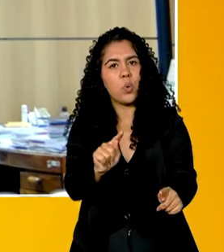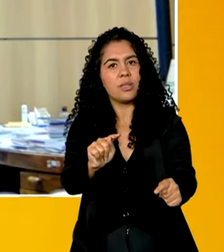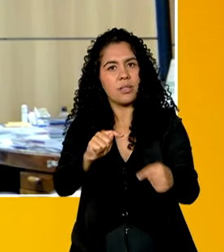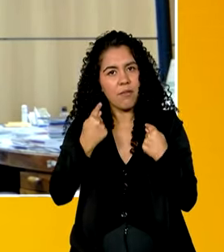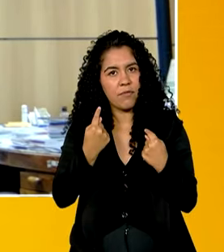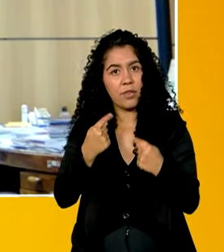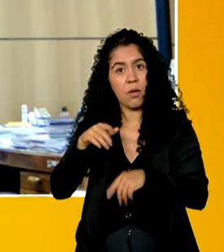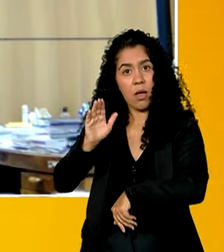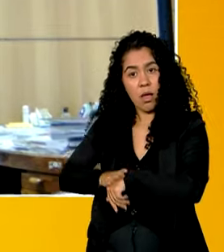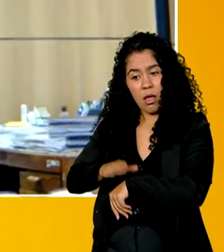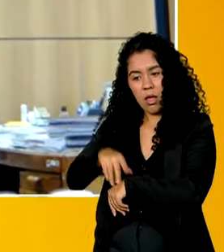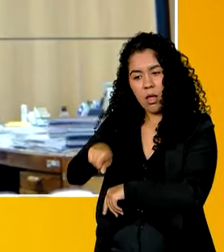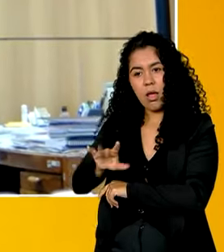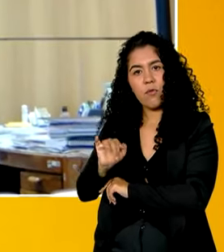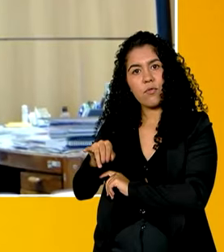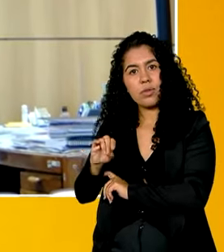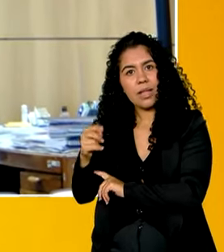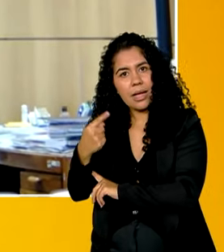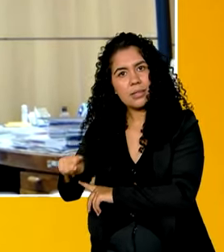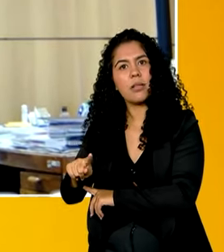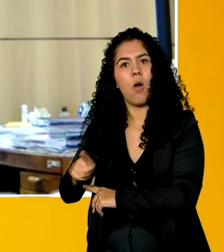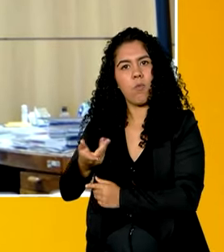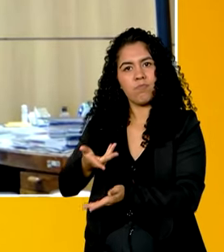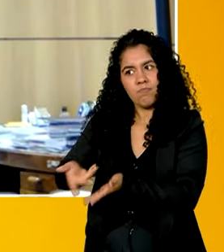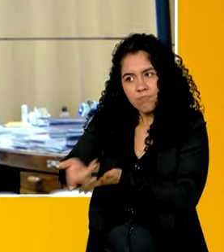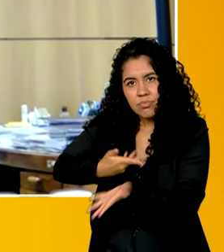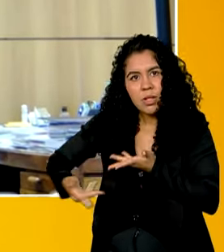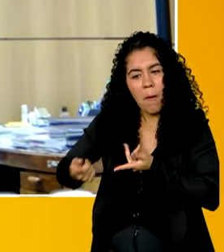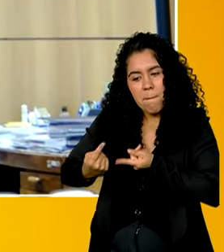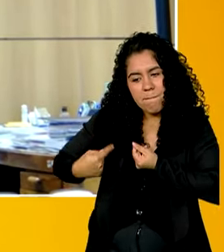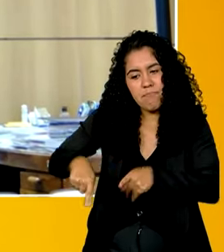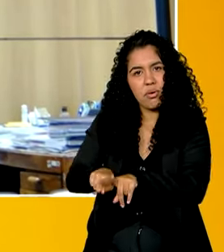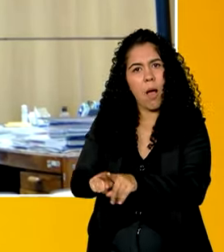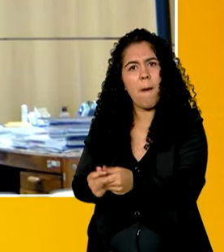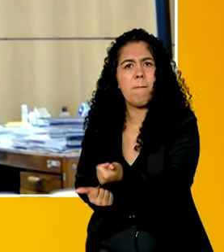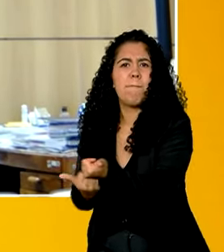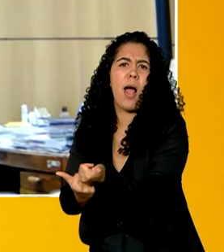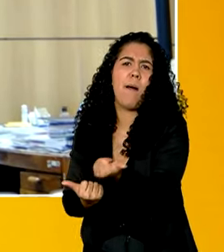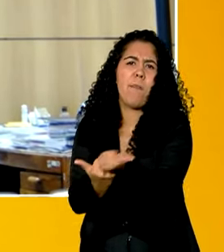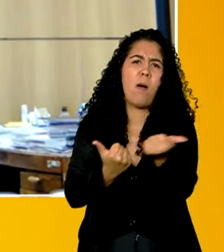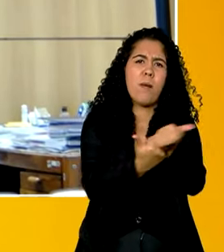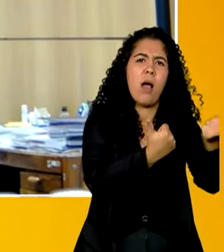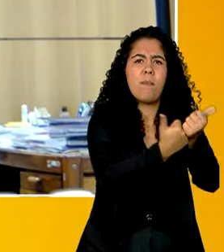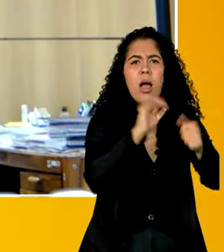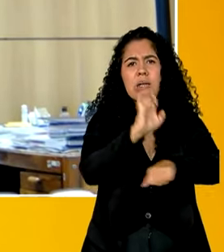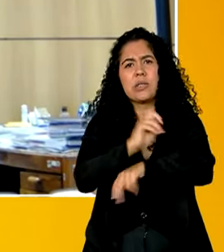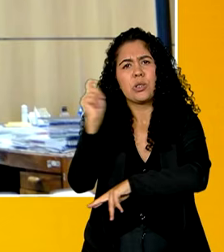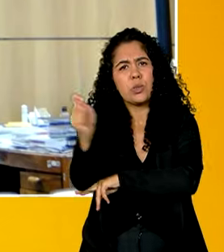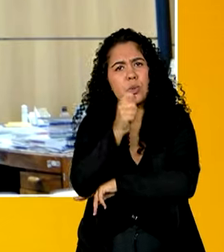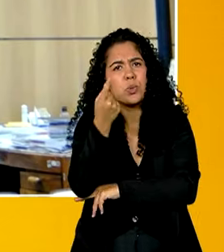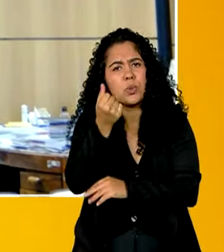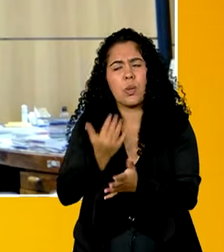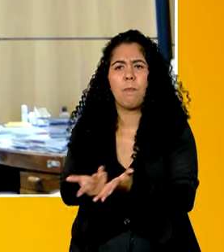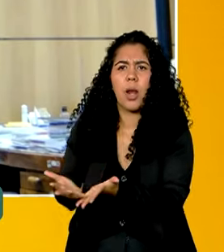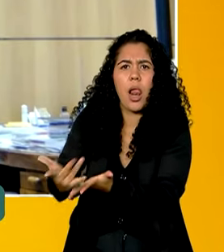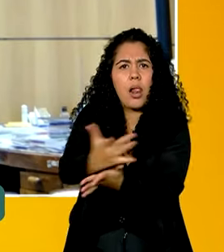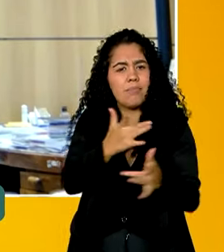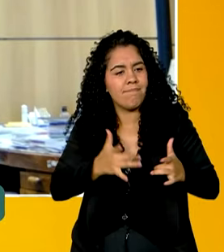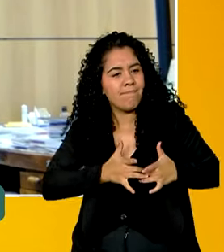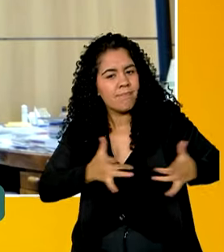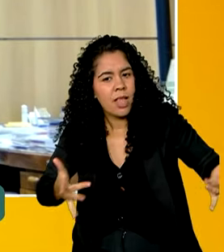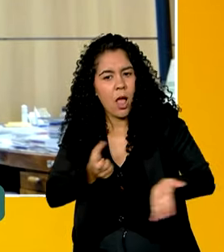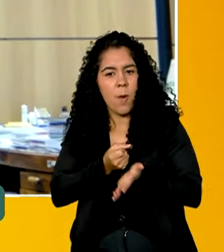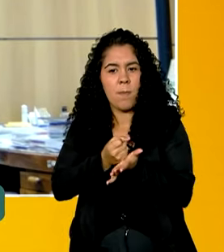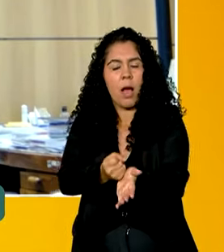Fundação partilhar desse esforço. Eles já fizeram várias ações no Rio Grande do Sul, de arrecadação, enfim, de vários atos de solidariedade,